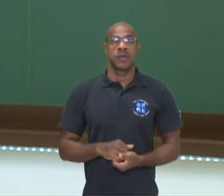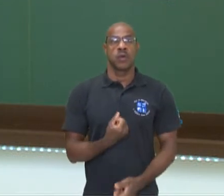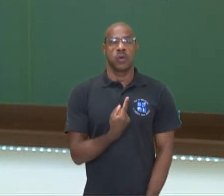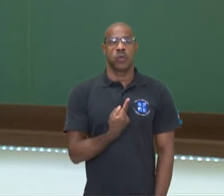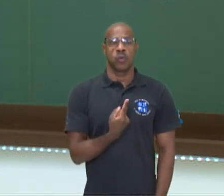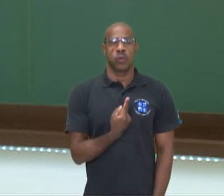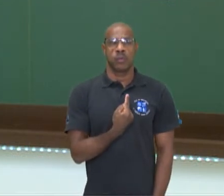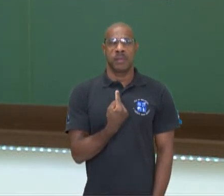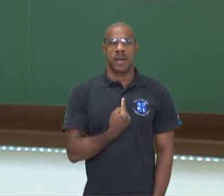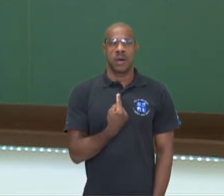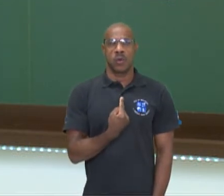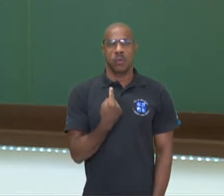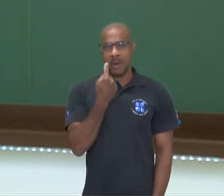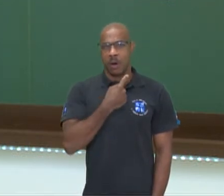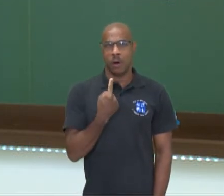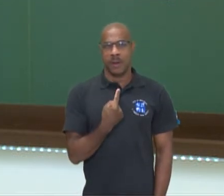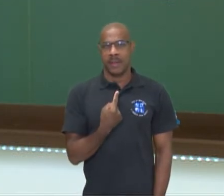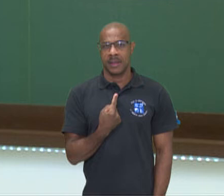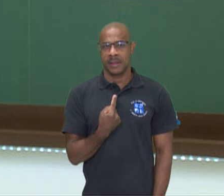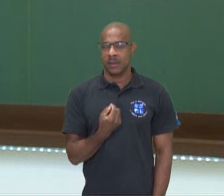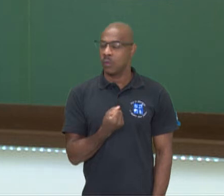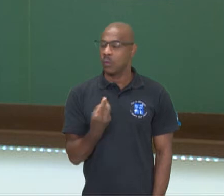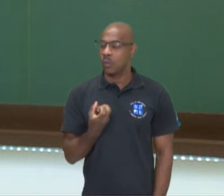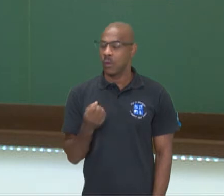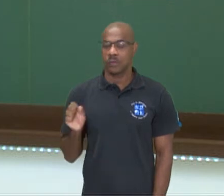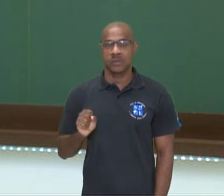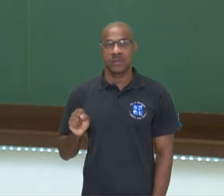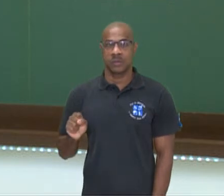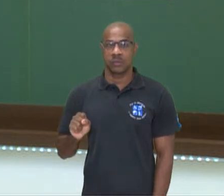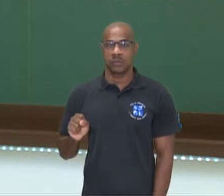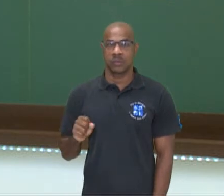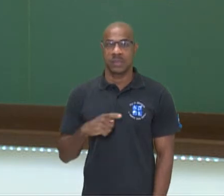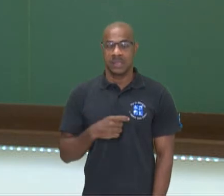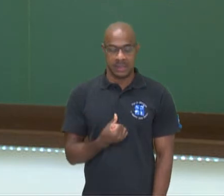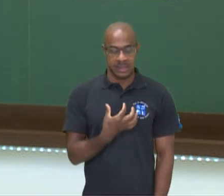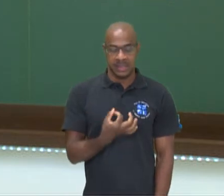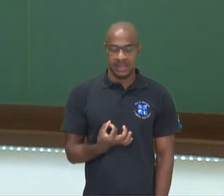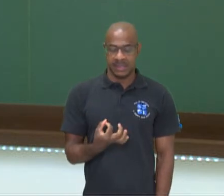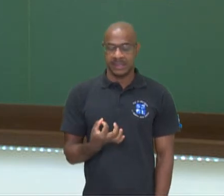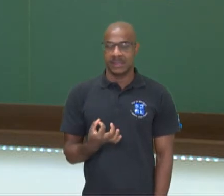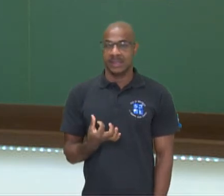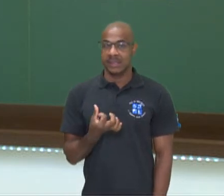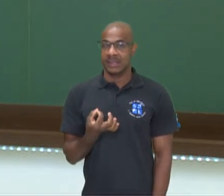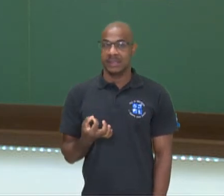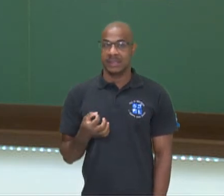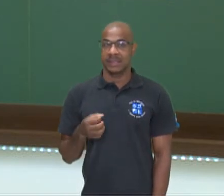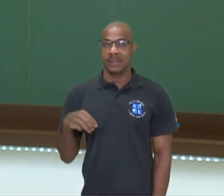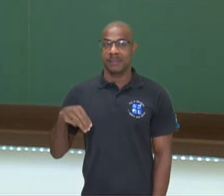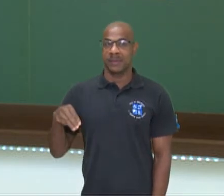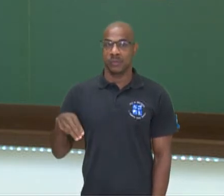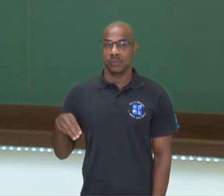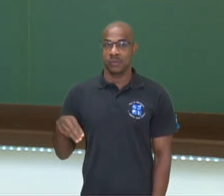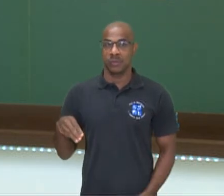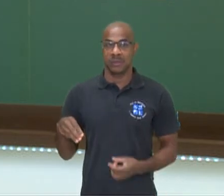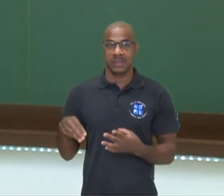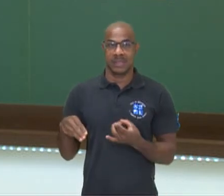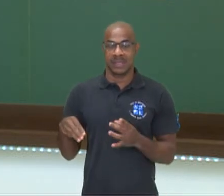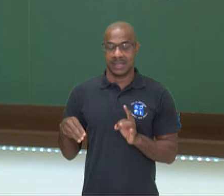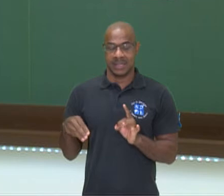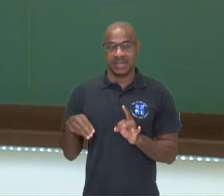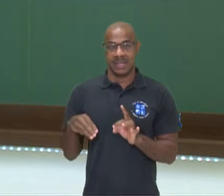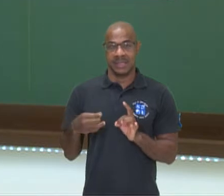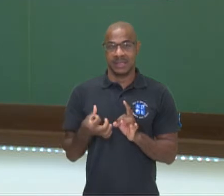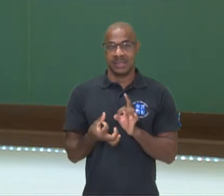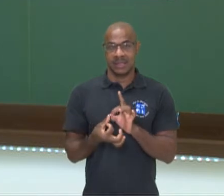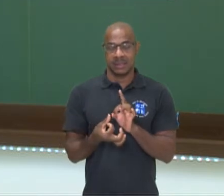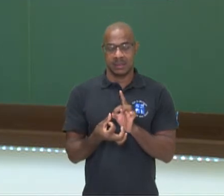tenho quantos segundos? Se eu tenho 60 minutos e em cada um desses 60 minutos aqui dentro eu